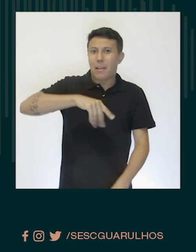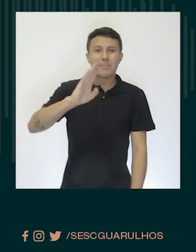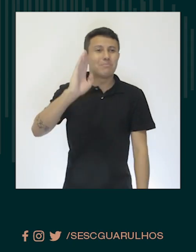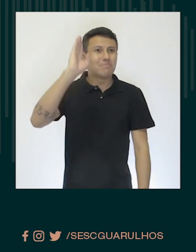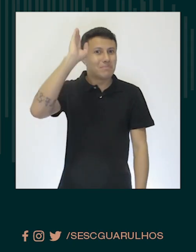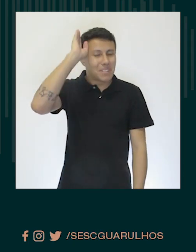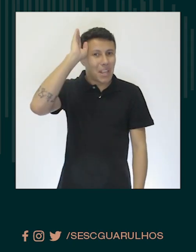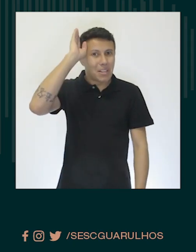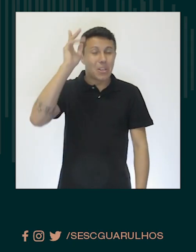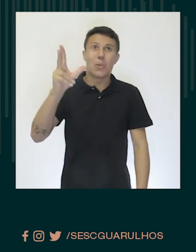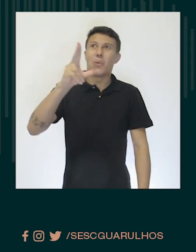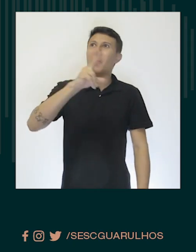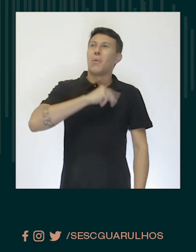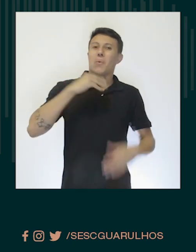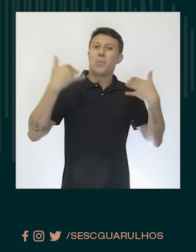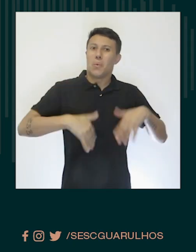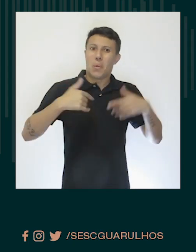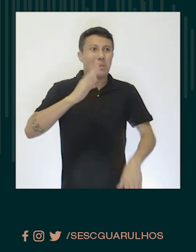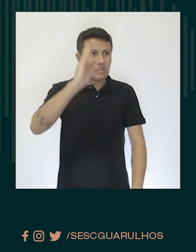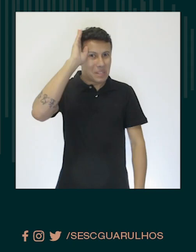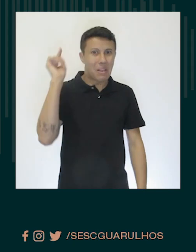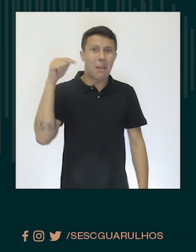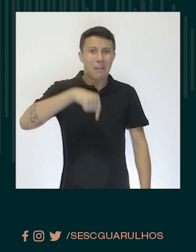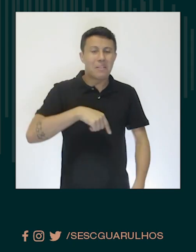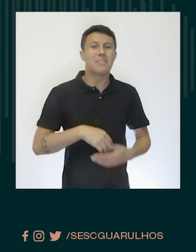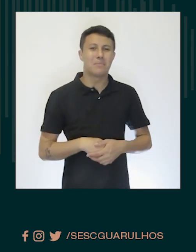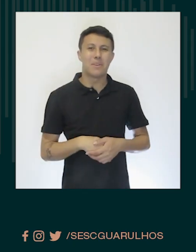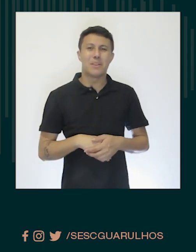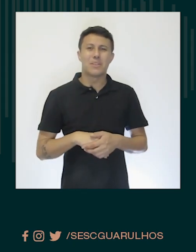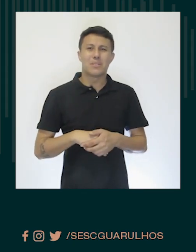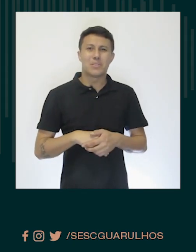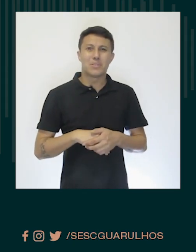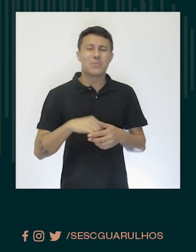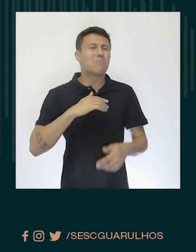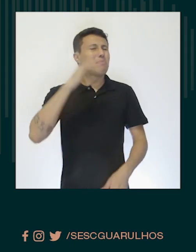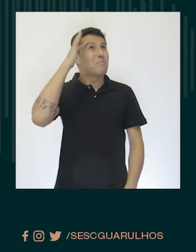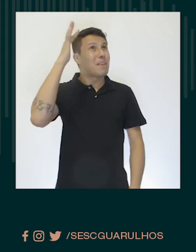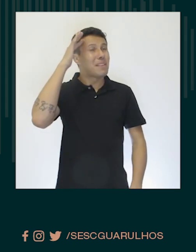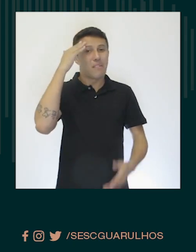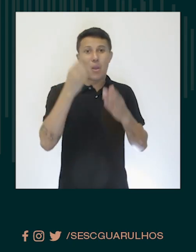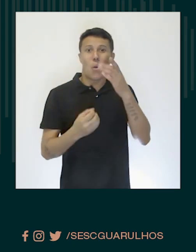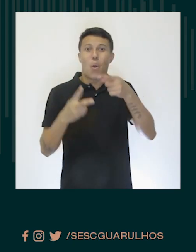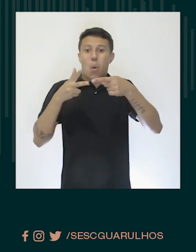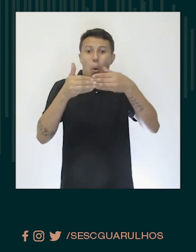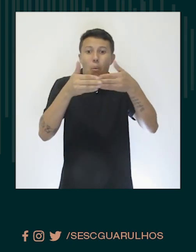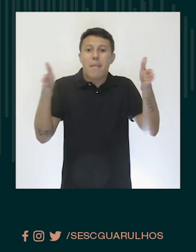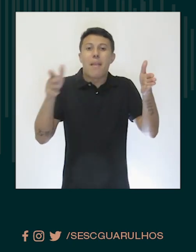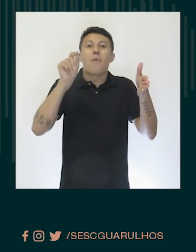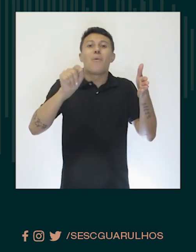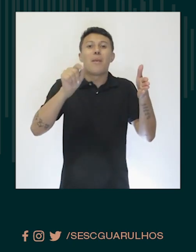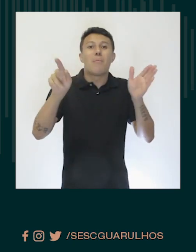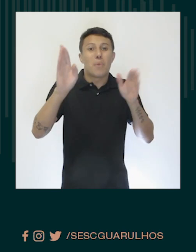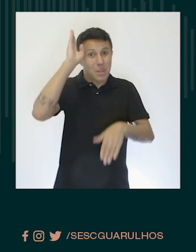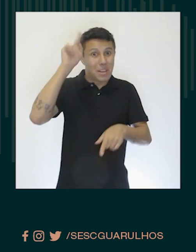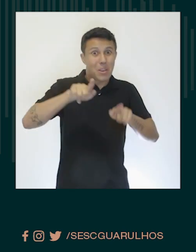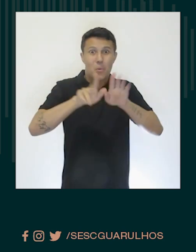aqui no Sesc, né, mano? Você é louco, tô no Sesc. A gente sonhava com o momento que o Sesc ia estar em Guarulhos e a gente